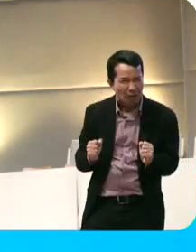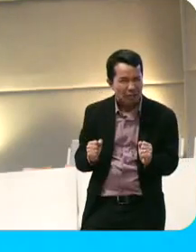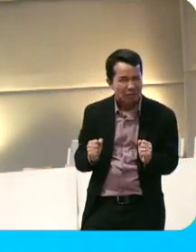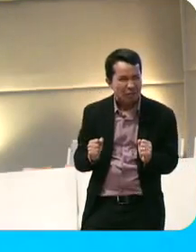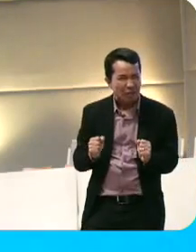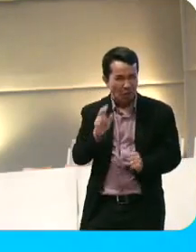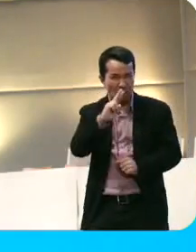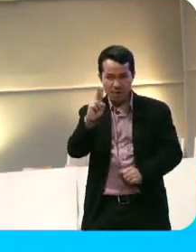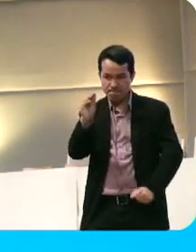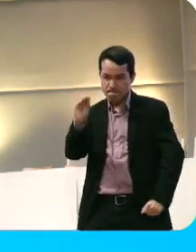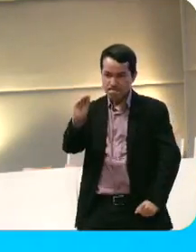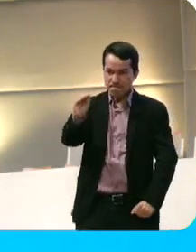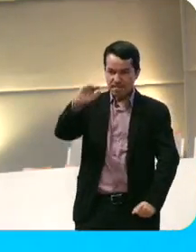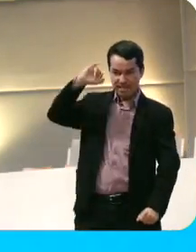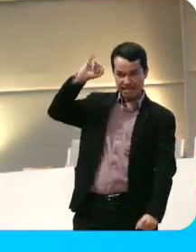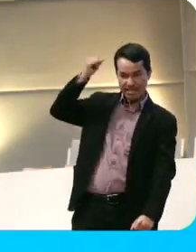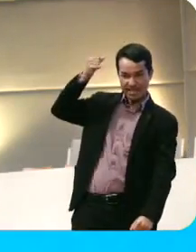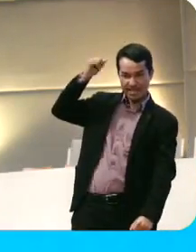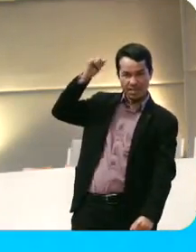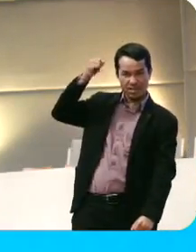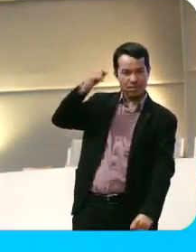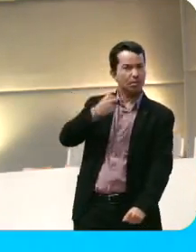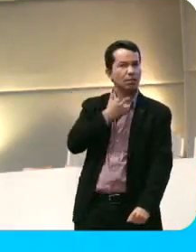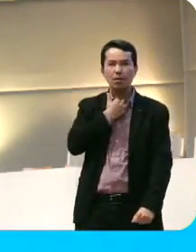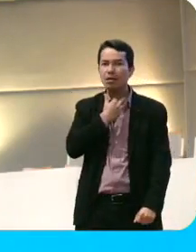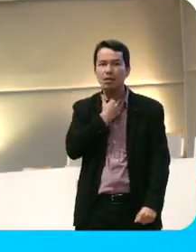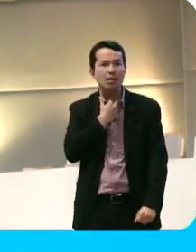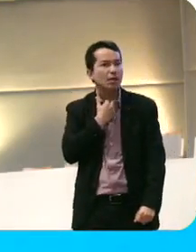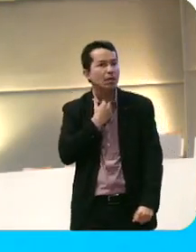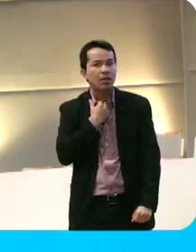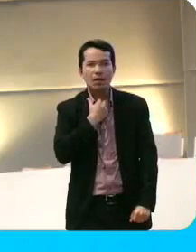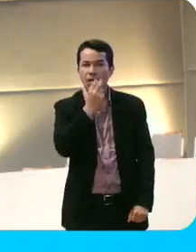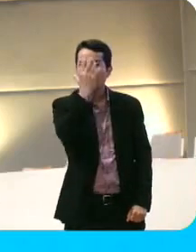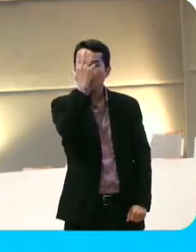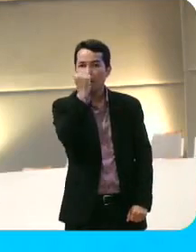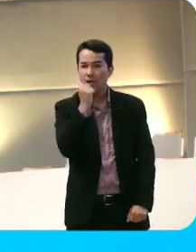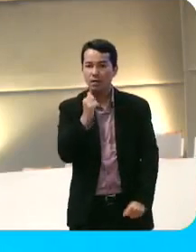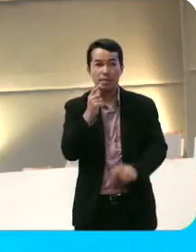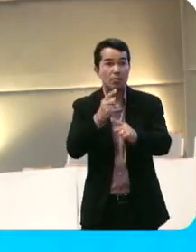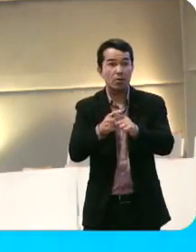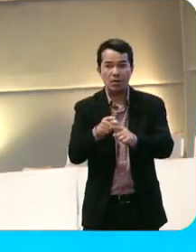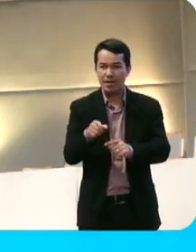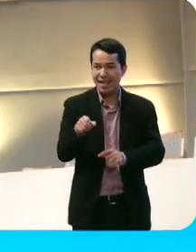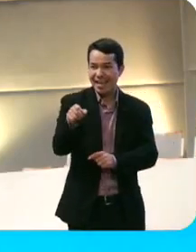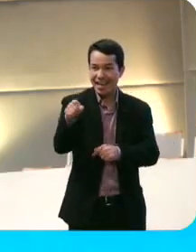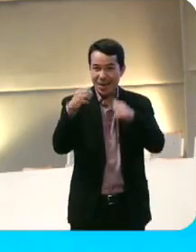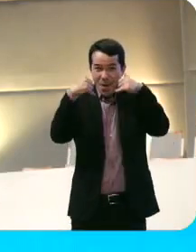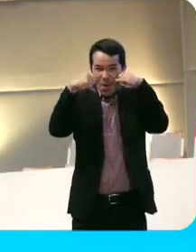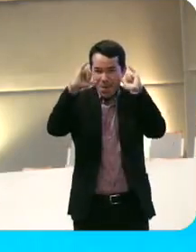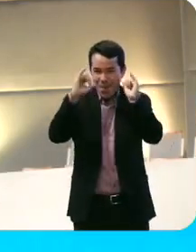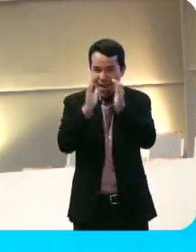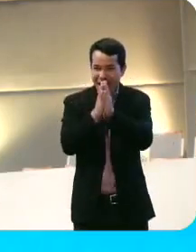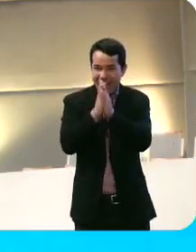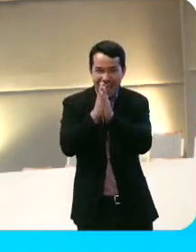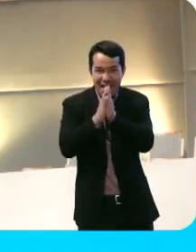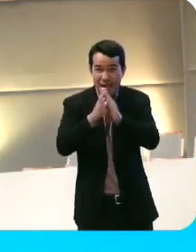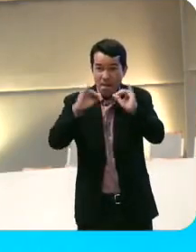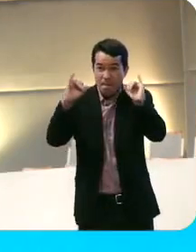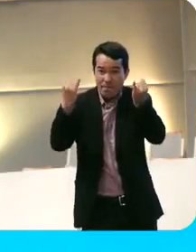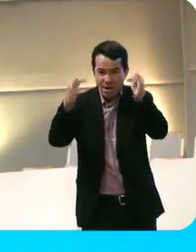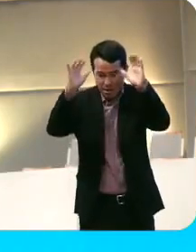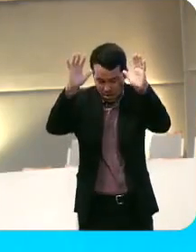outras coisas se transformam no nosso Deus, ocupam um lugar dele em nossas